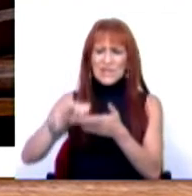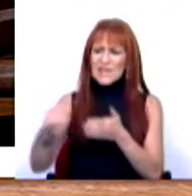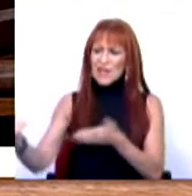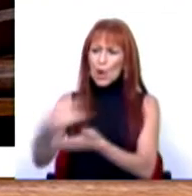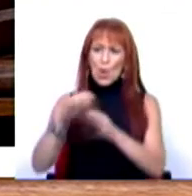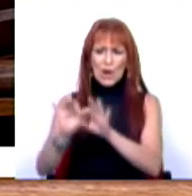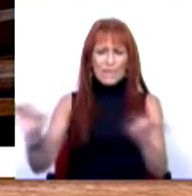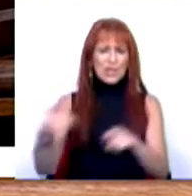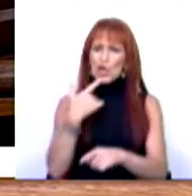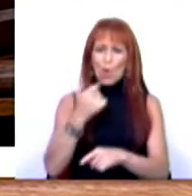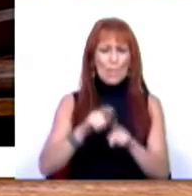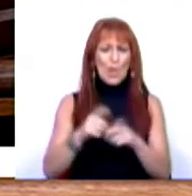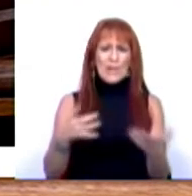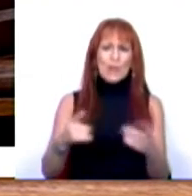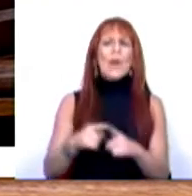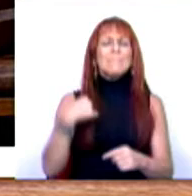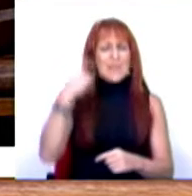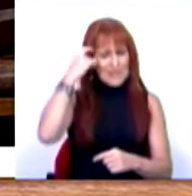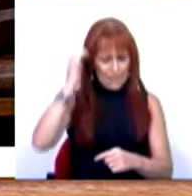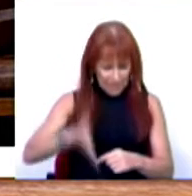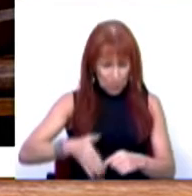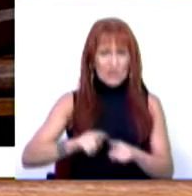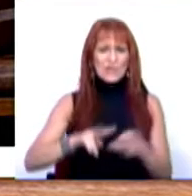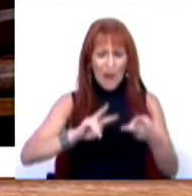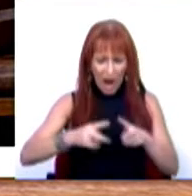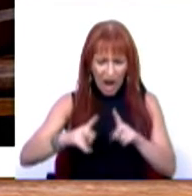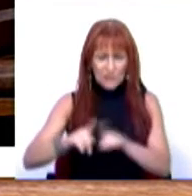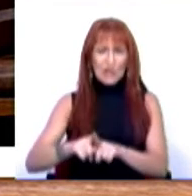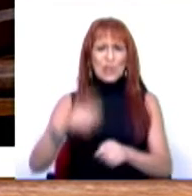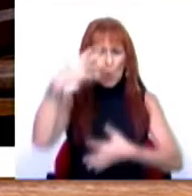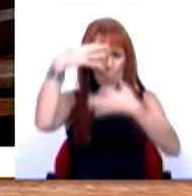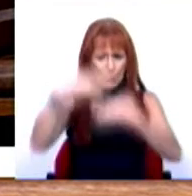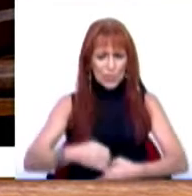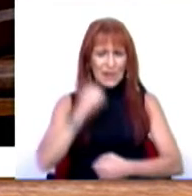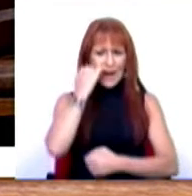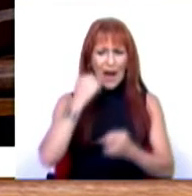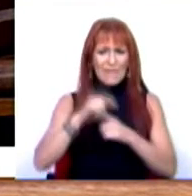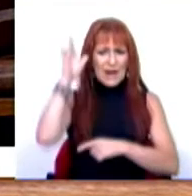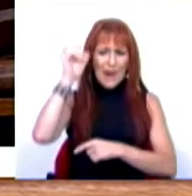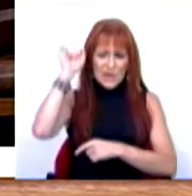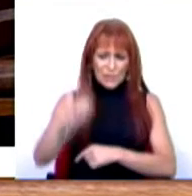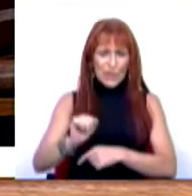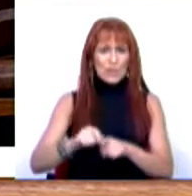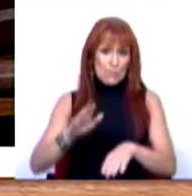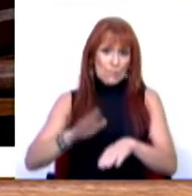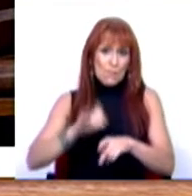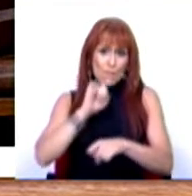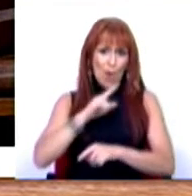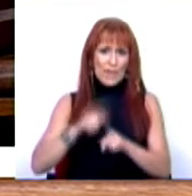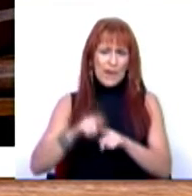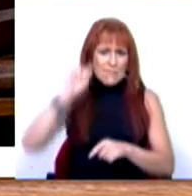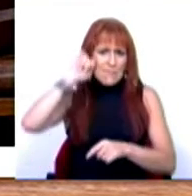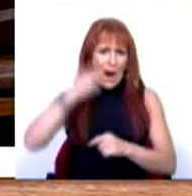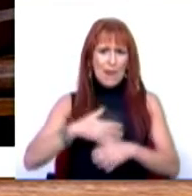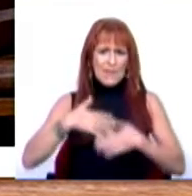oficial, não podemos deixar de considerar as alterações comportamentais graves dos animais, suscetíveis de comprometer